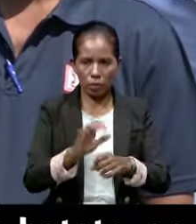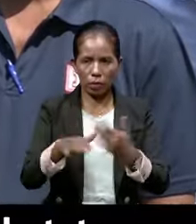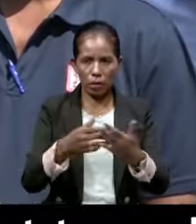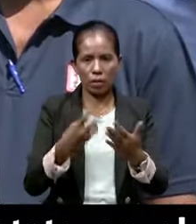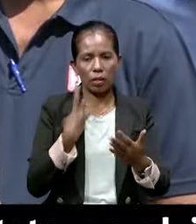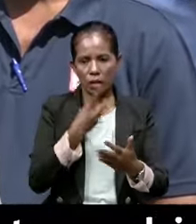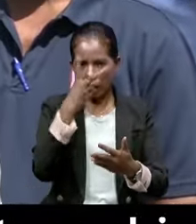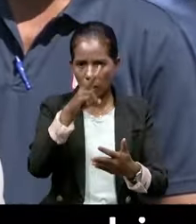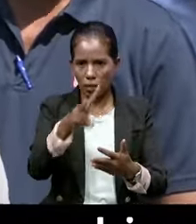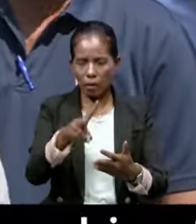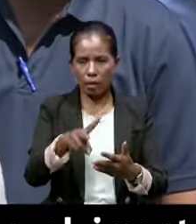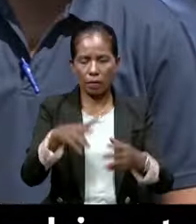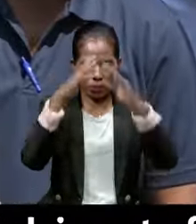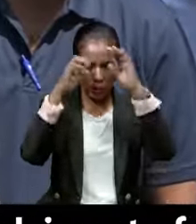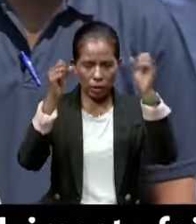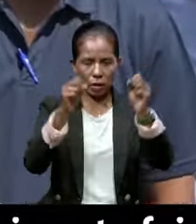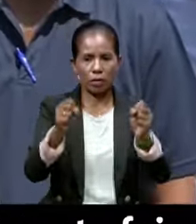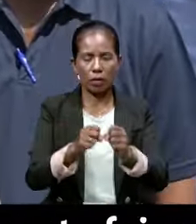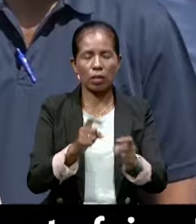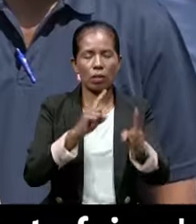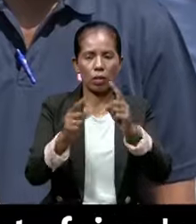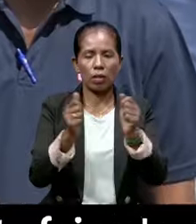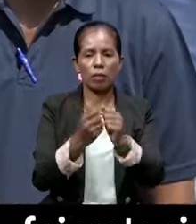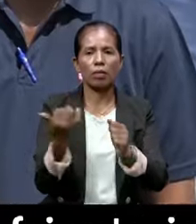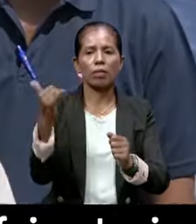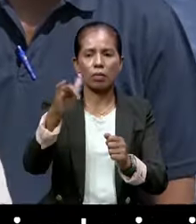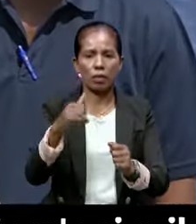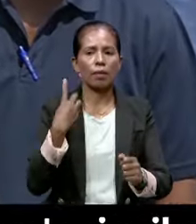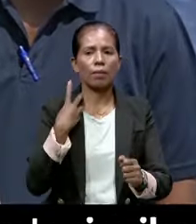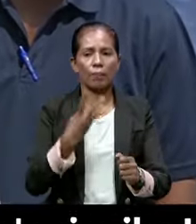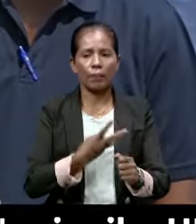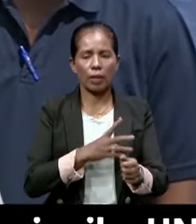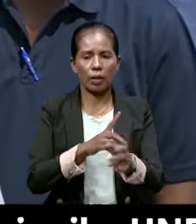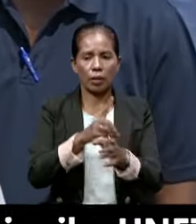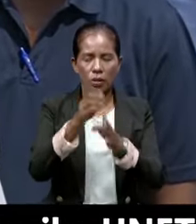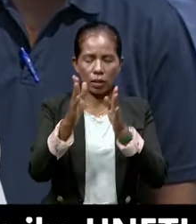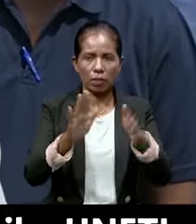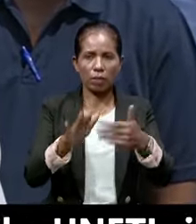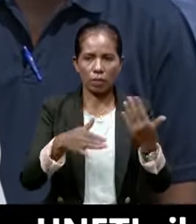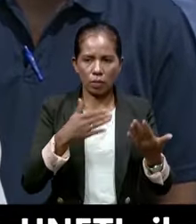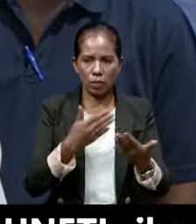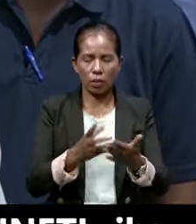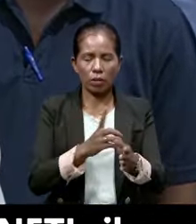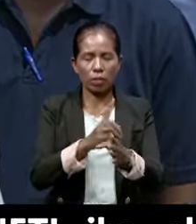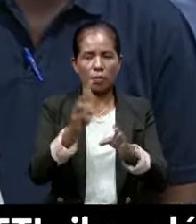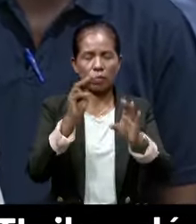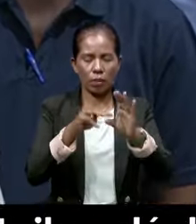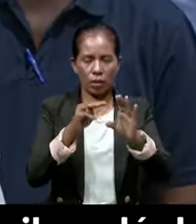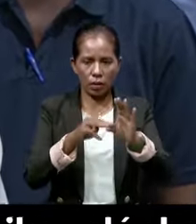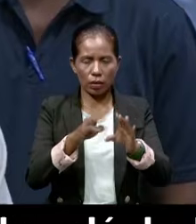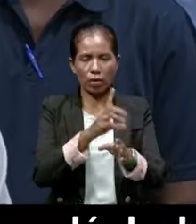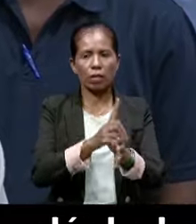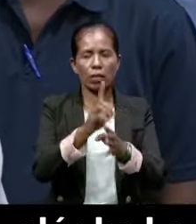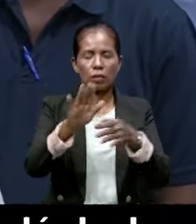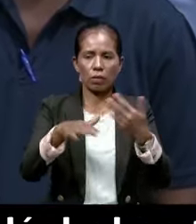tare rasik, presidente da autoridade tumba coleo sera, e tania diretor terras, diretor mercado, diretor